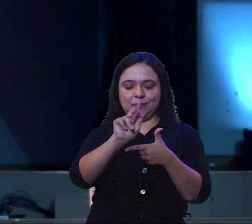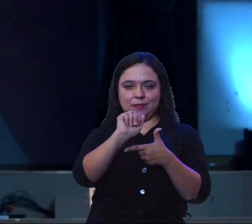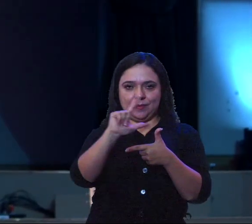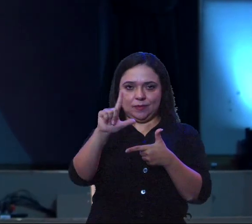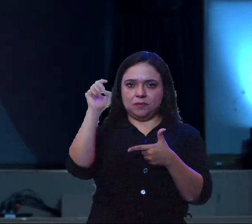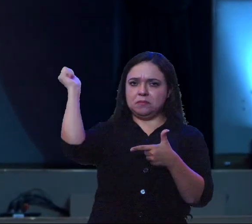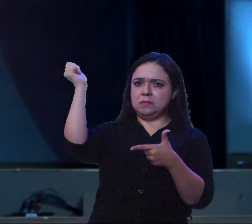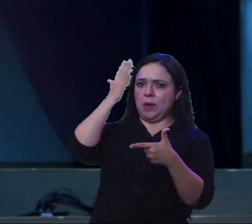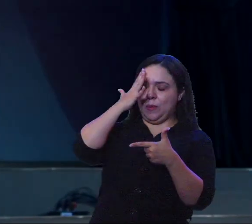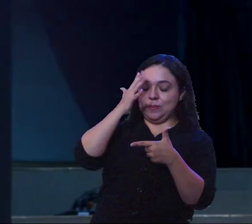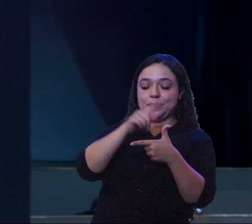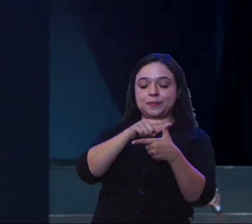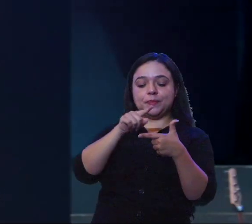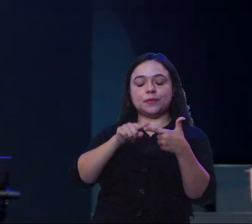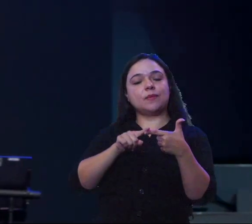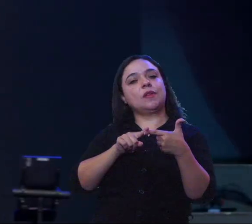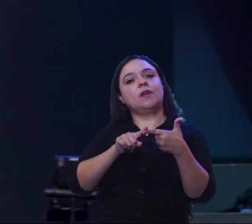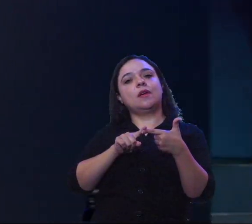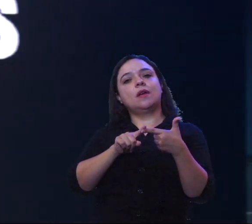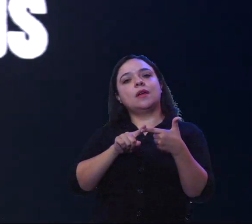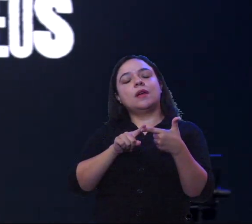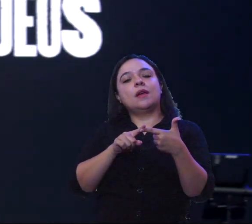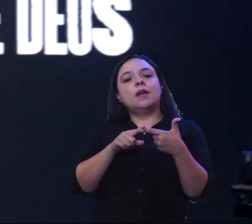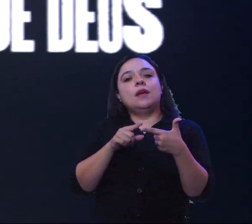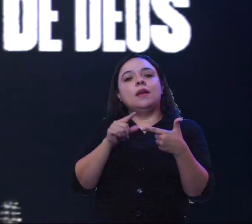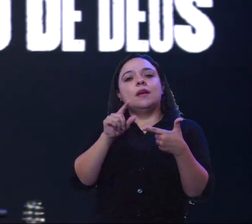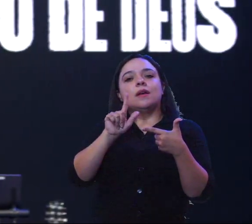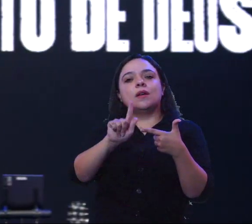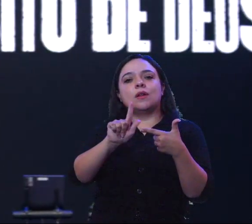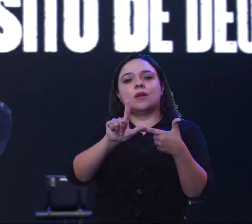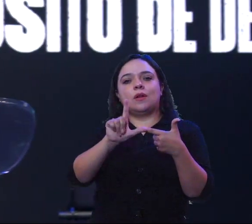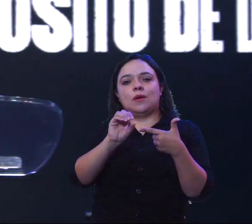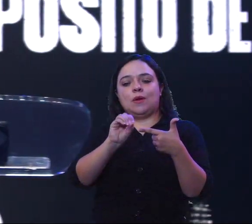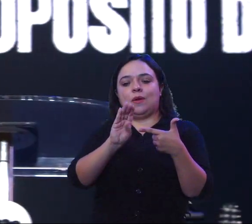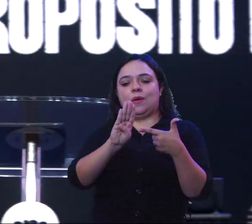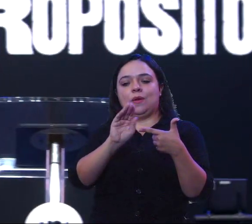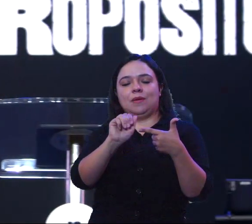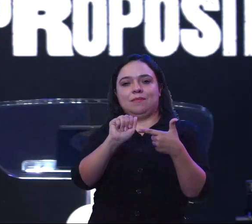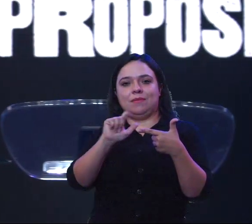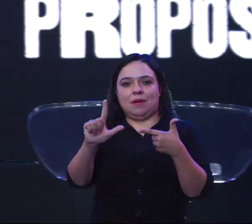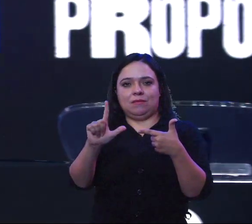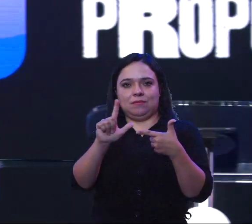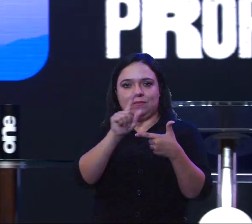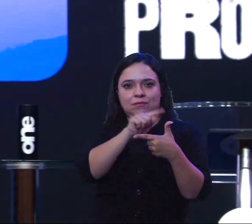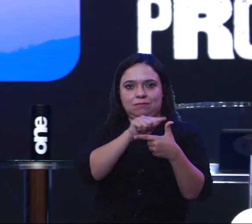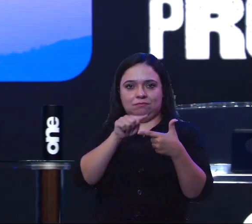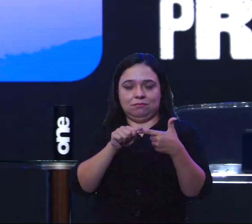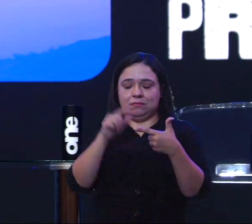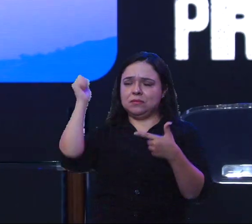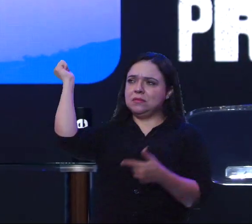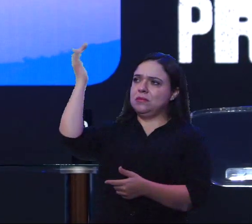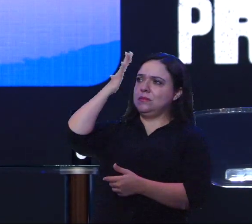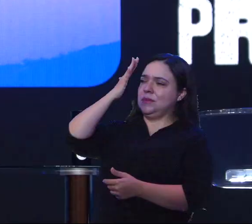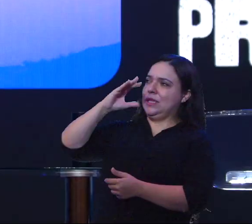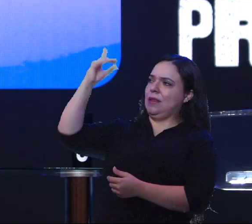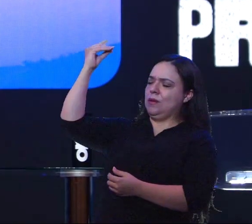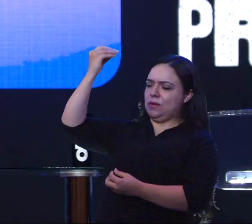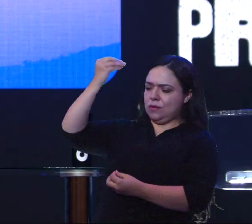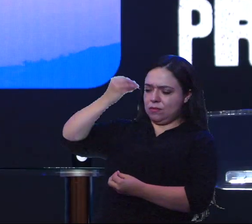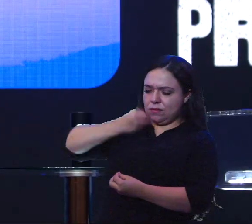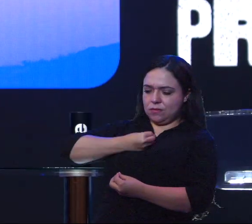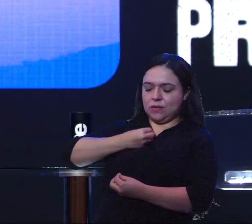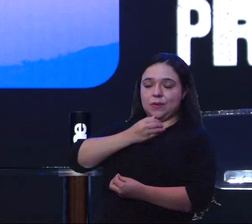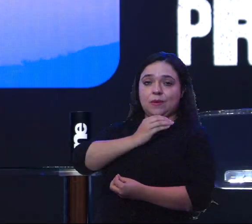eu fiquei tentando entender, Deus, mas o que o Senhor quer falar com plural e global através dessa revelação? E Deus